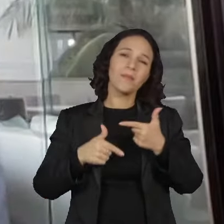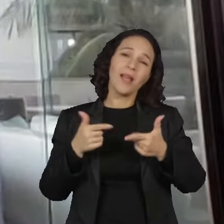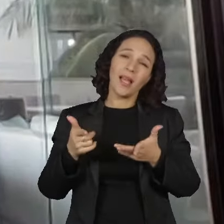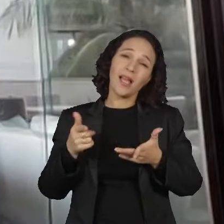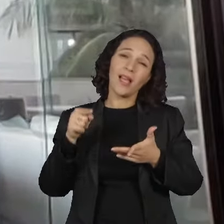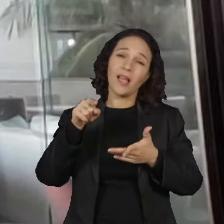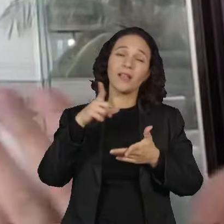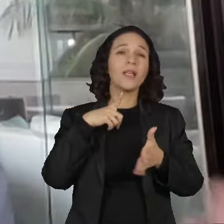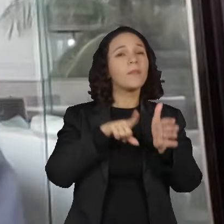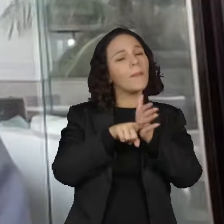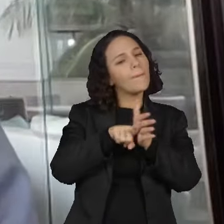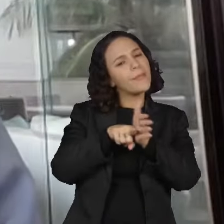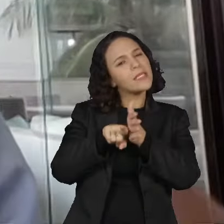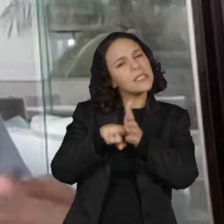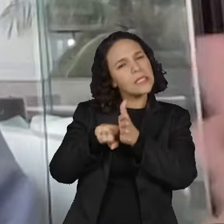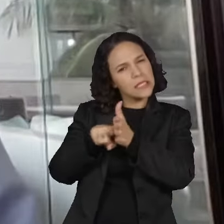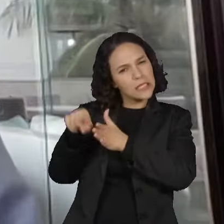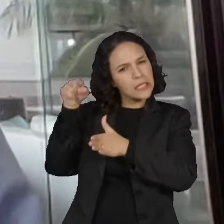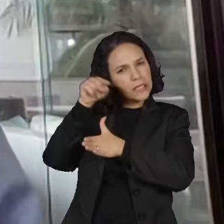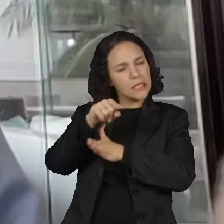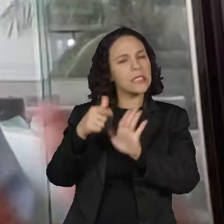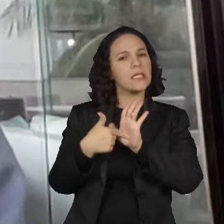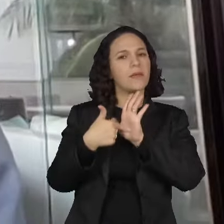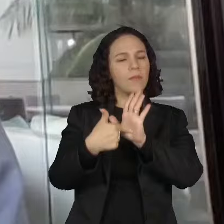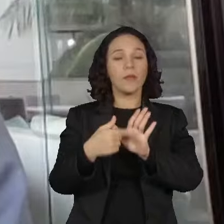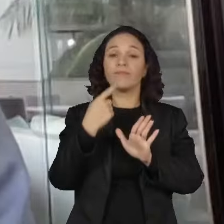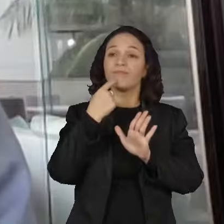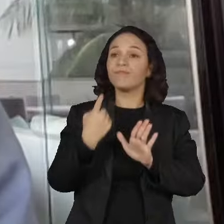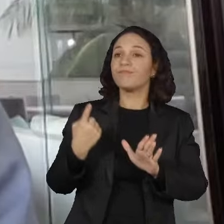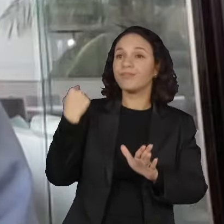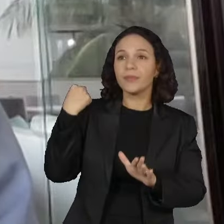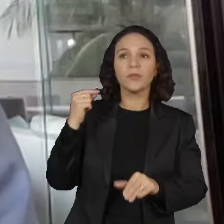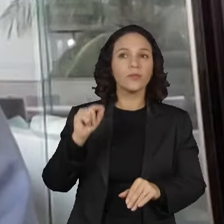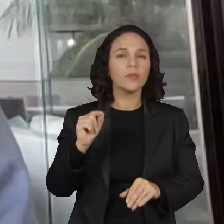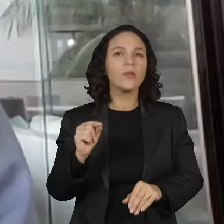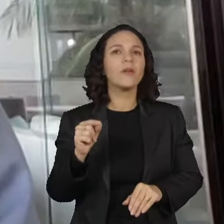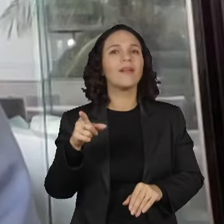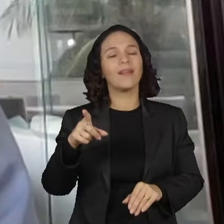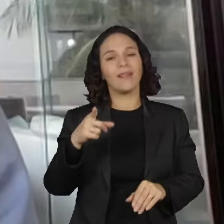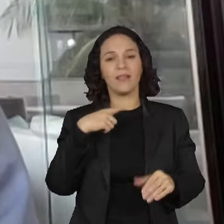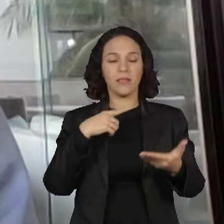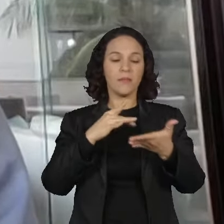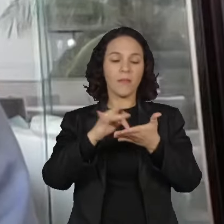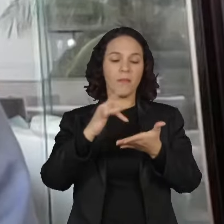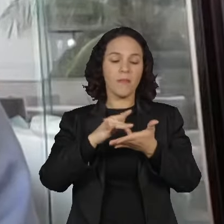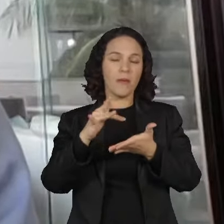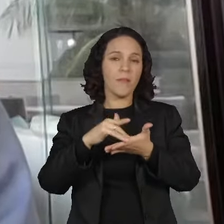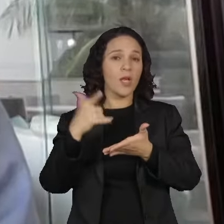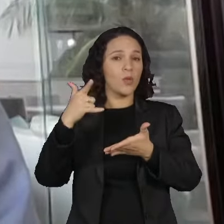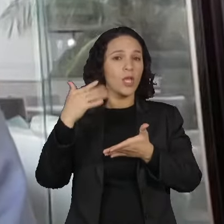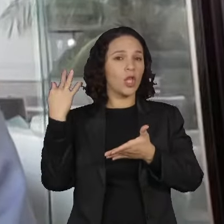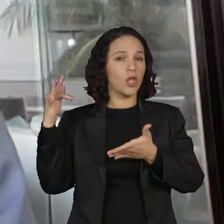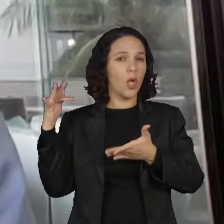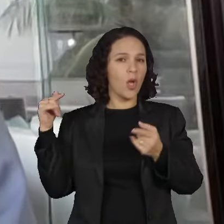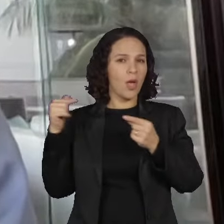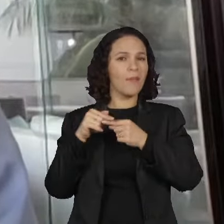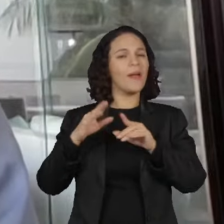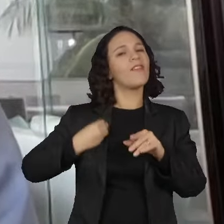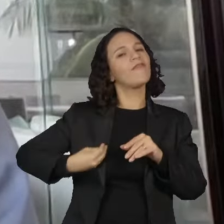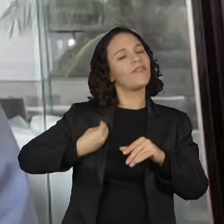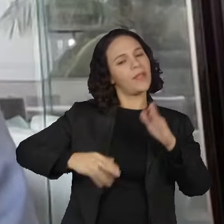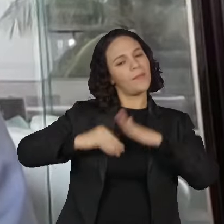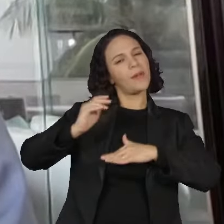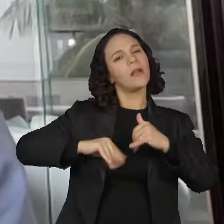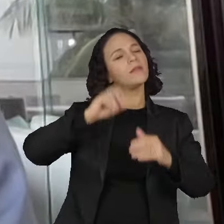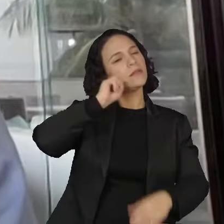alguns trabalhos mostraram assim, recentemente que esse tempo de tela não se relacionava com a dor, mas na vida prática o que a gente